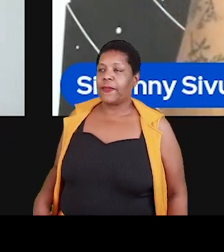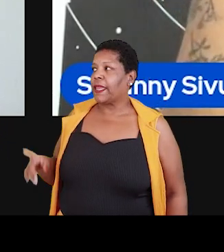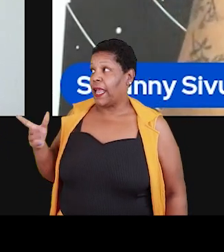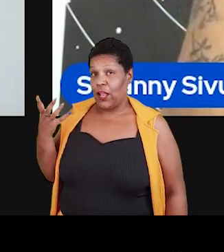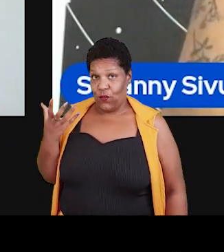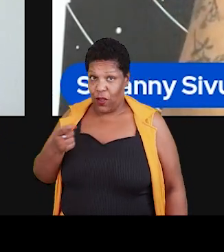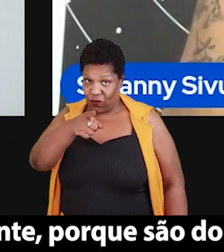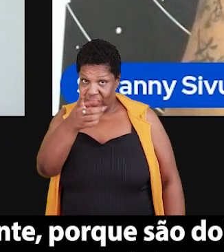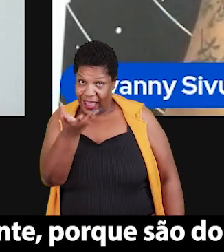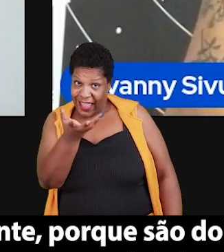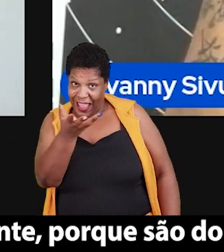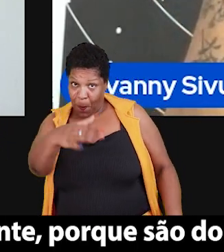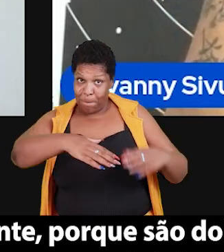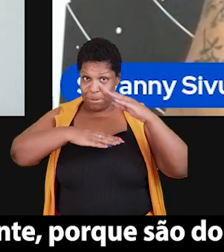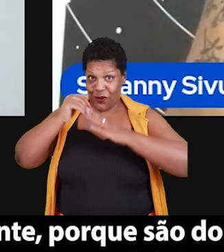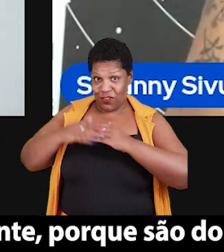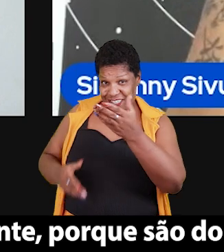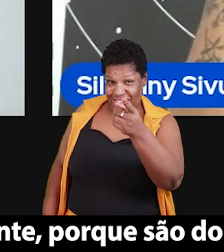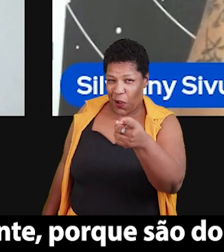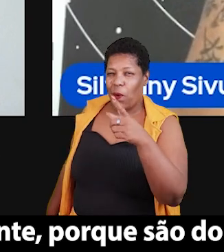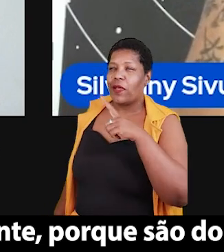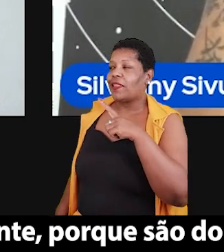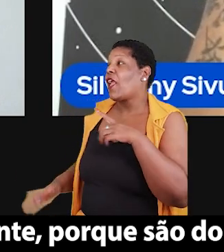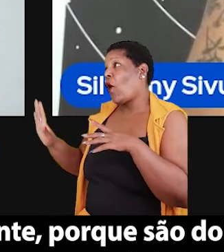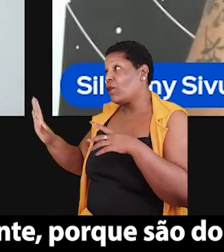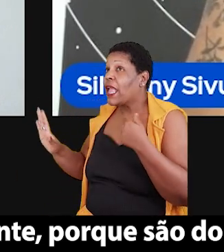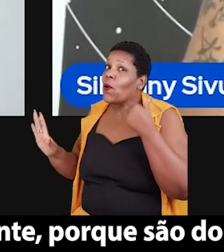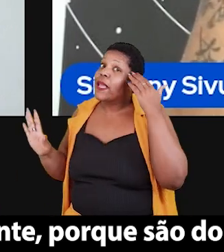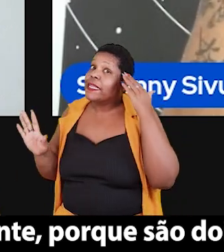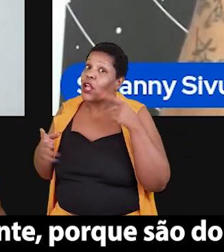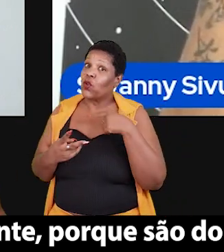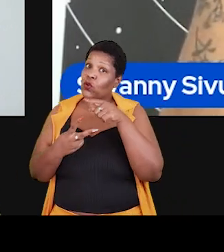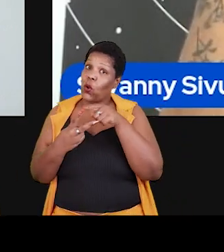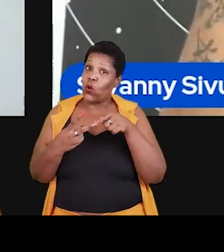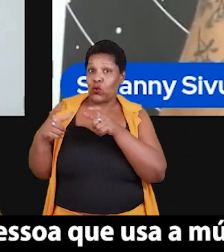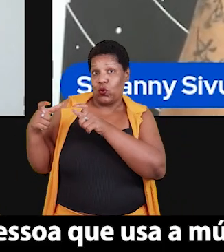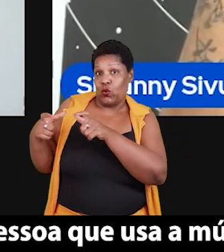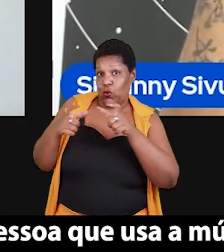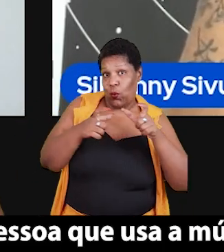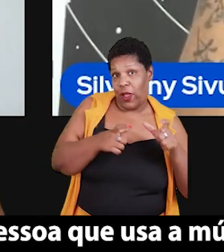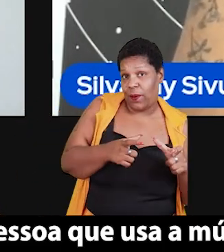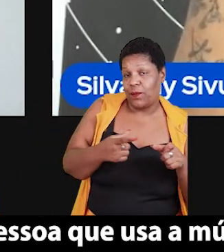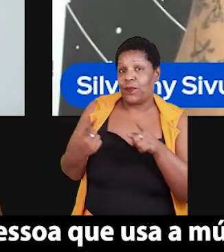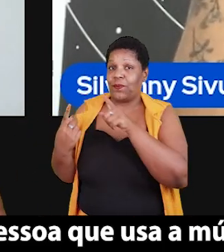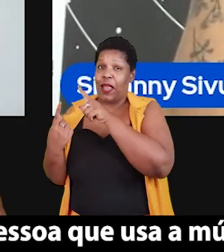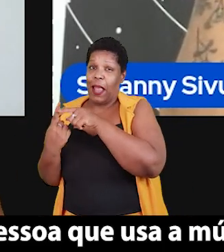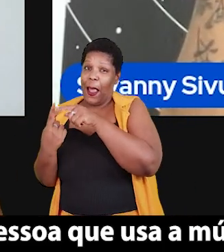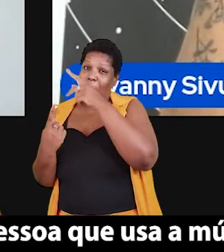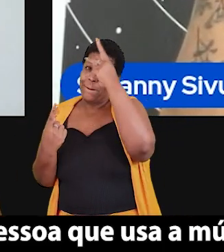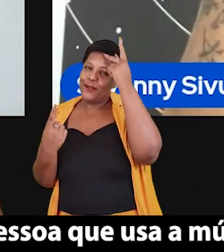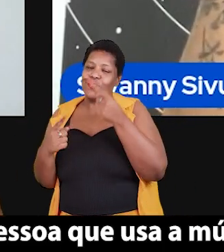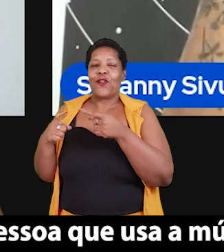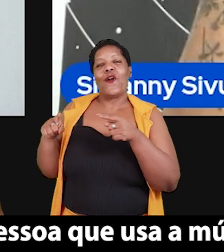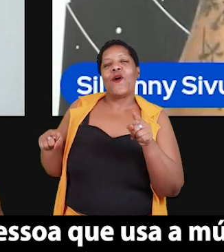Vamos lá. Para quem quer viver profissionalmente, porque são dois. Eu entendo que a gente tem dois lugares aí, né? A gente tem a pessoa que usa a